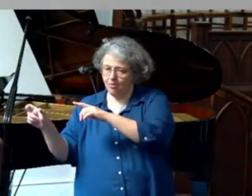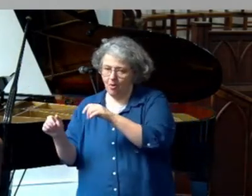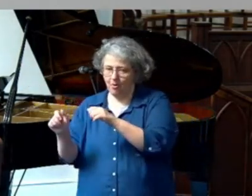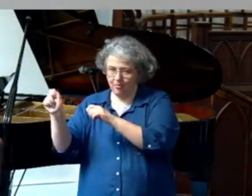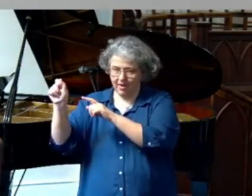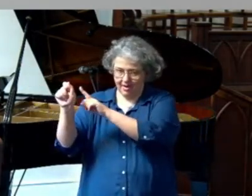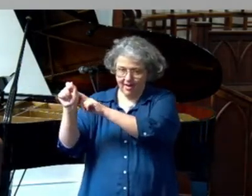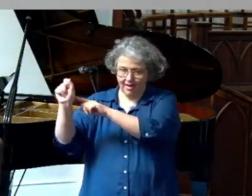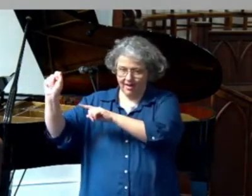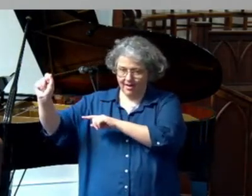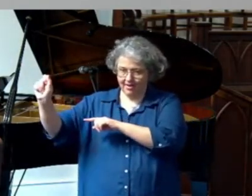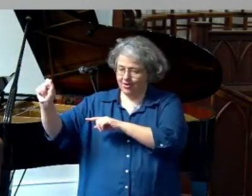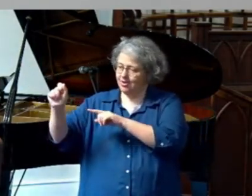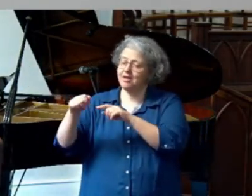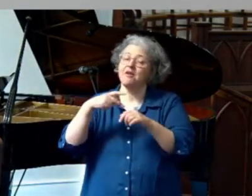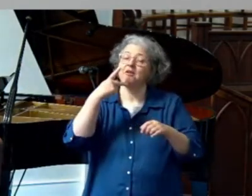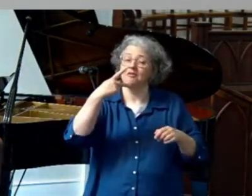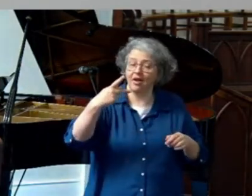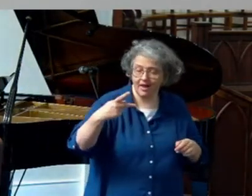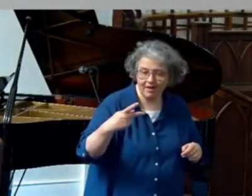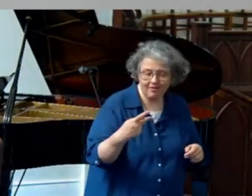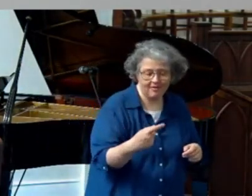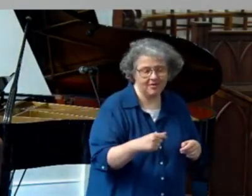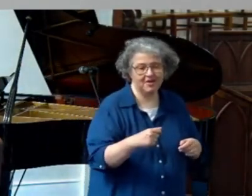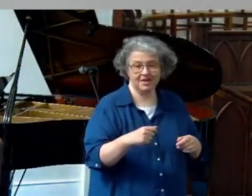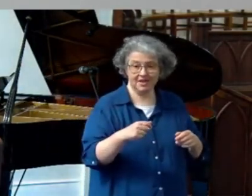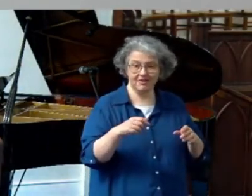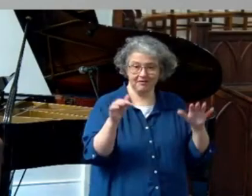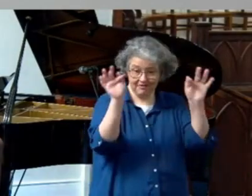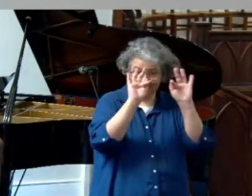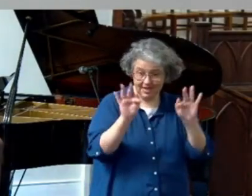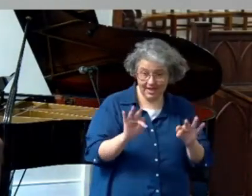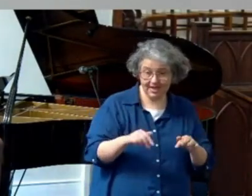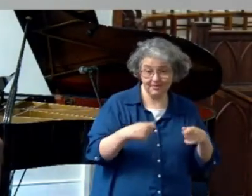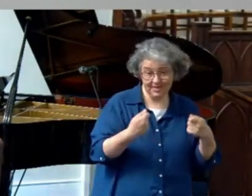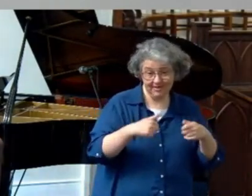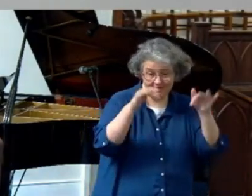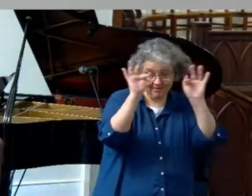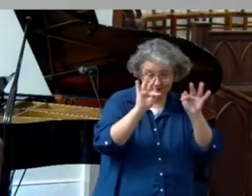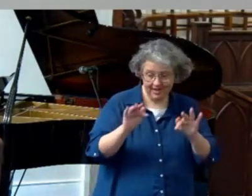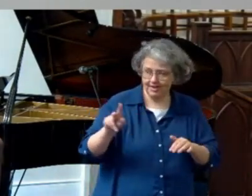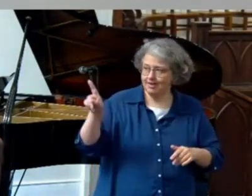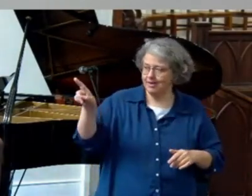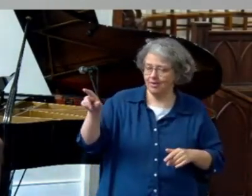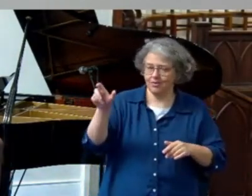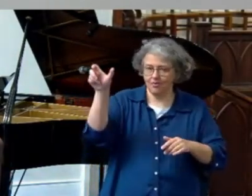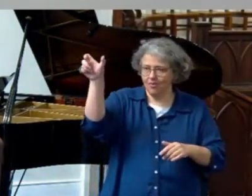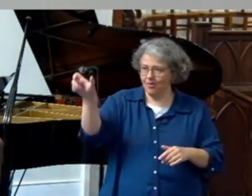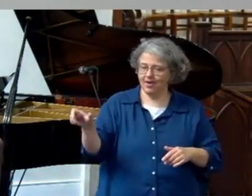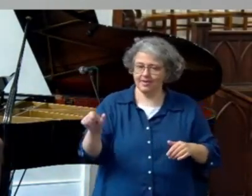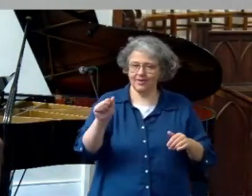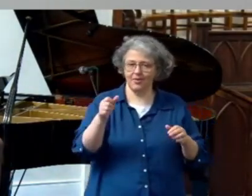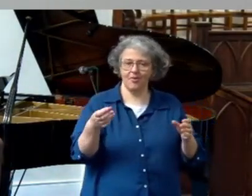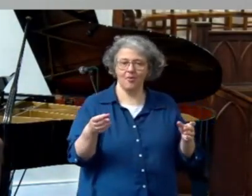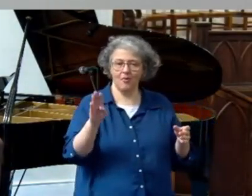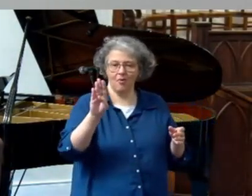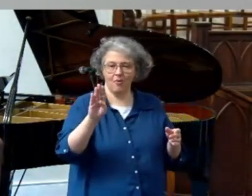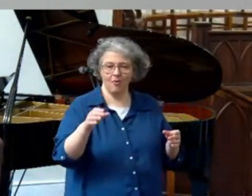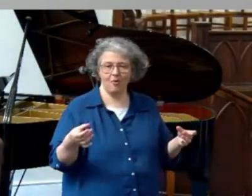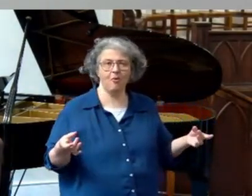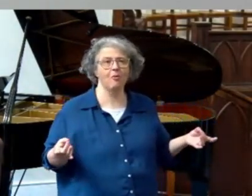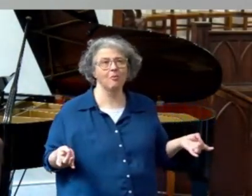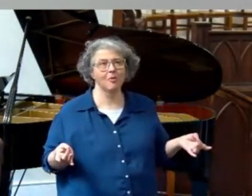uma filosofia. Existem muitas correntes que pensam em melhorar ou superar as coisas da vida. Por